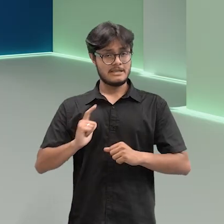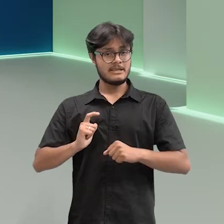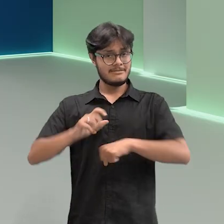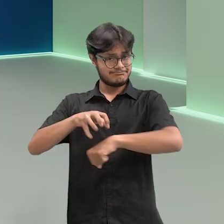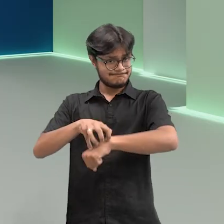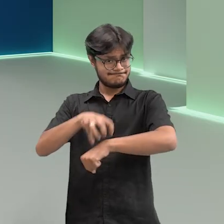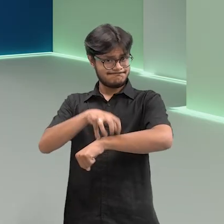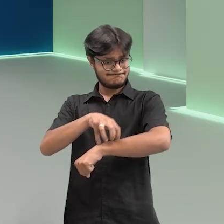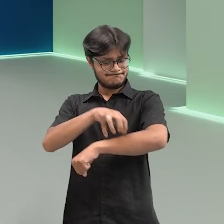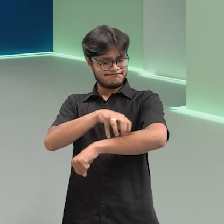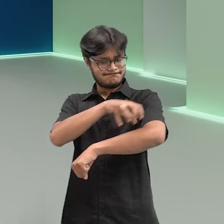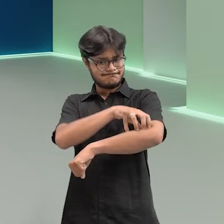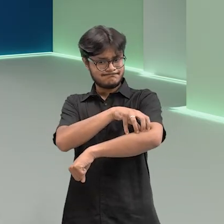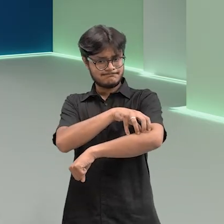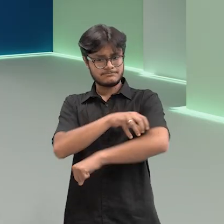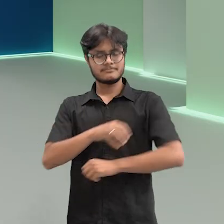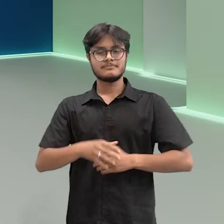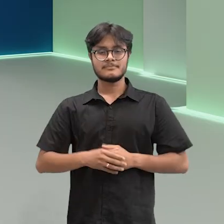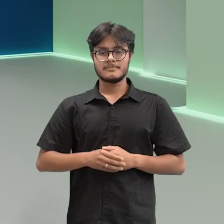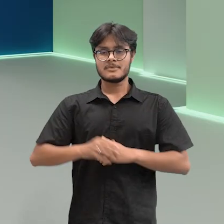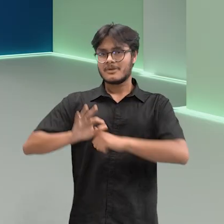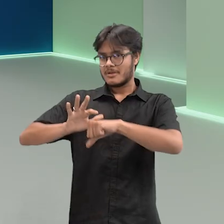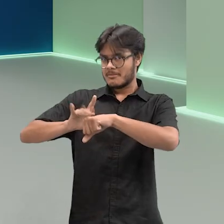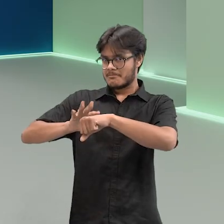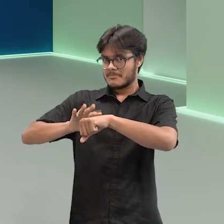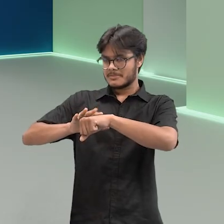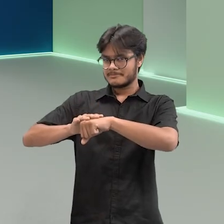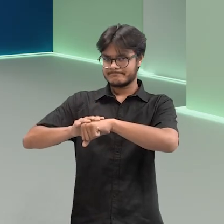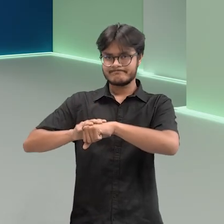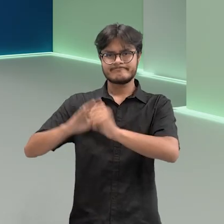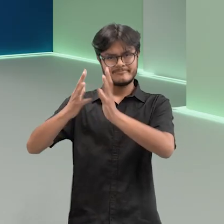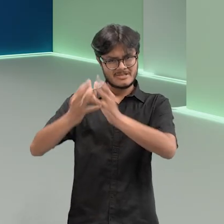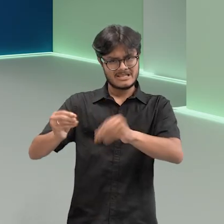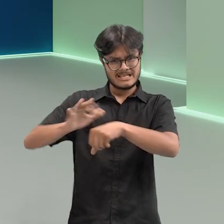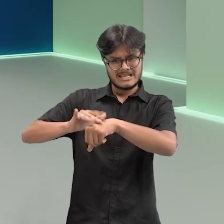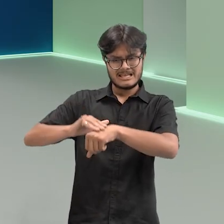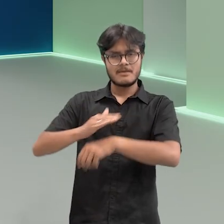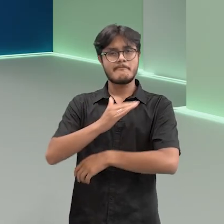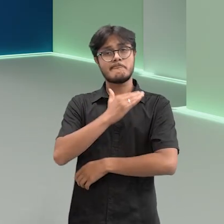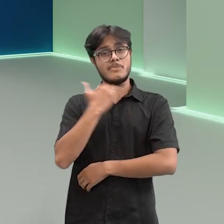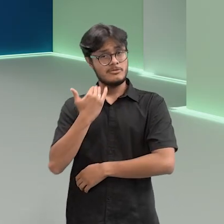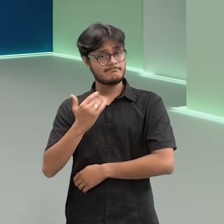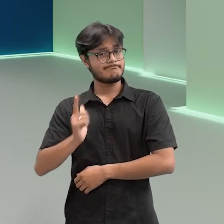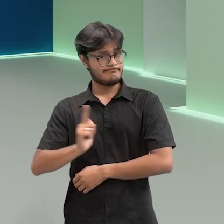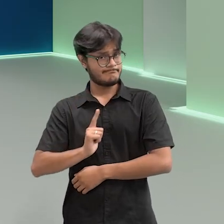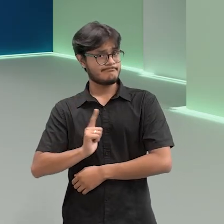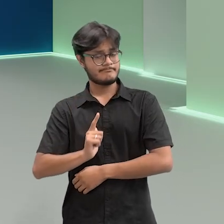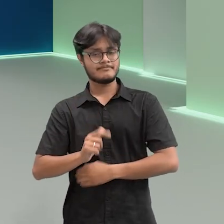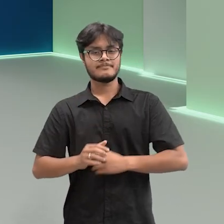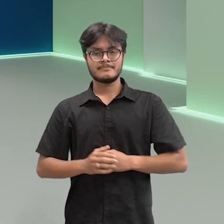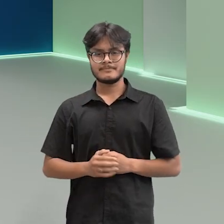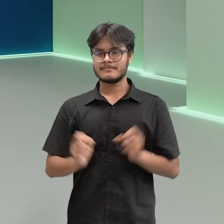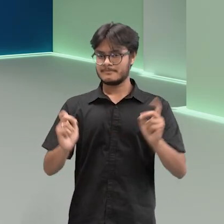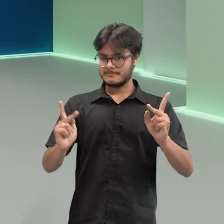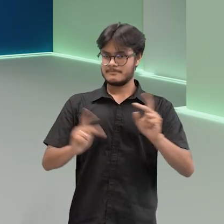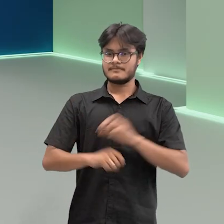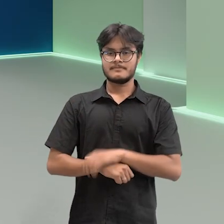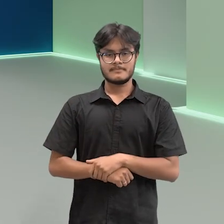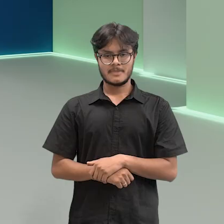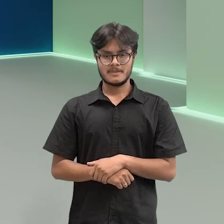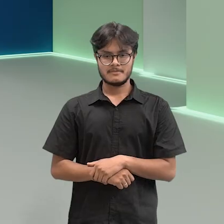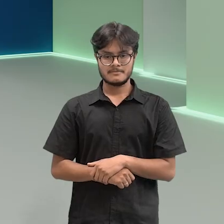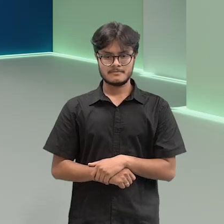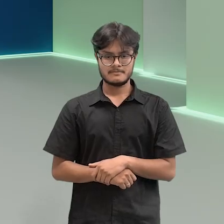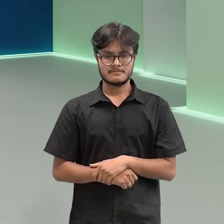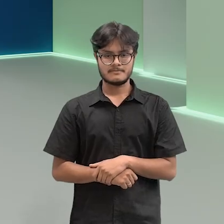ali. Resultado, é uma doença de difícil tratamento, em muitos casos nem cura existe, certo? E você